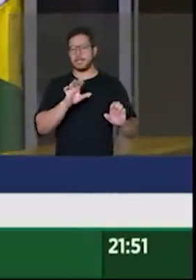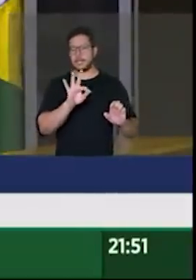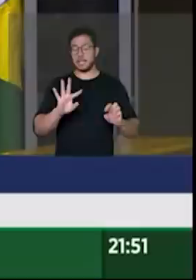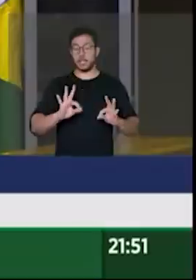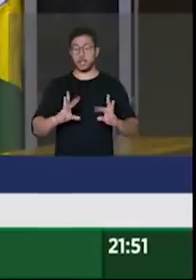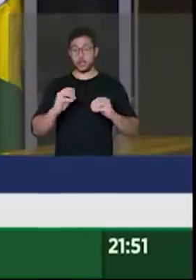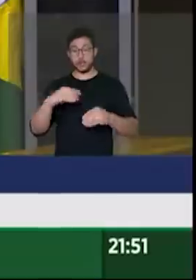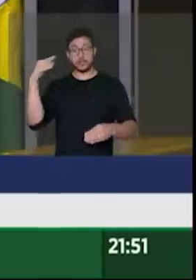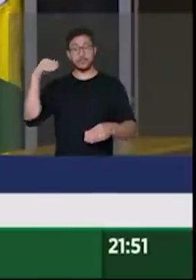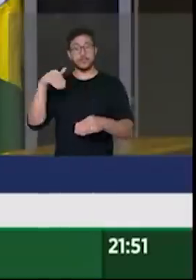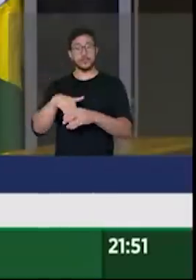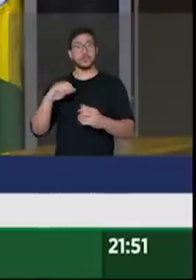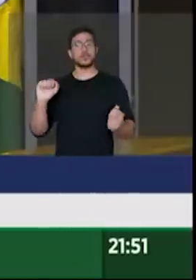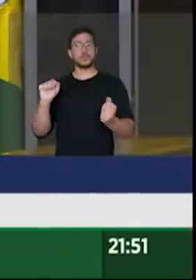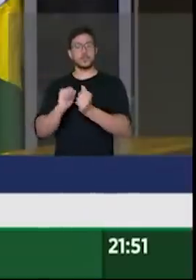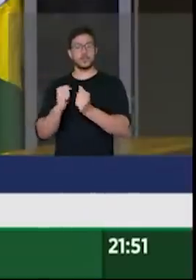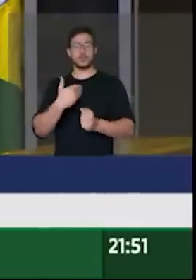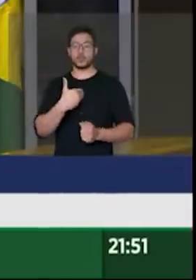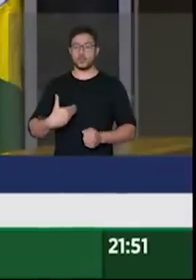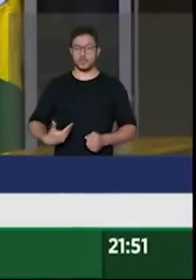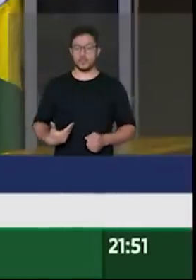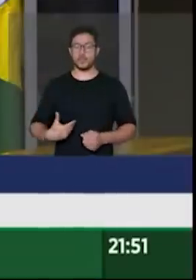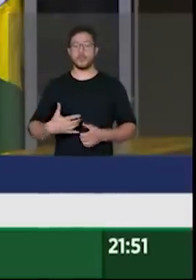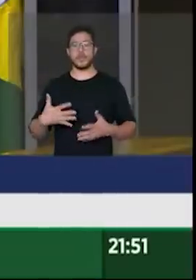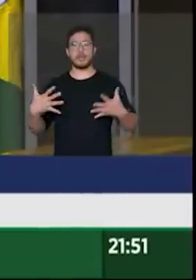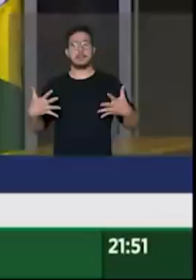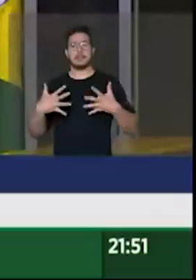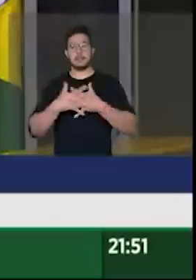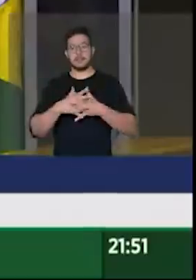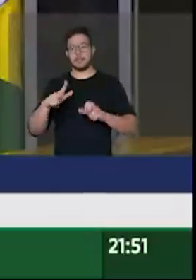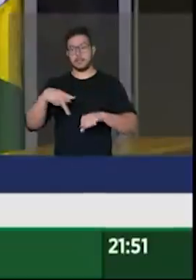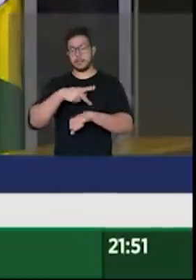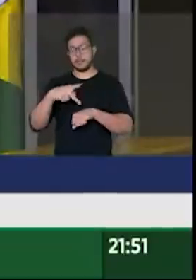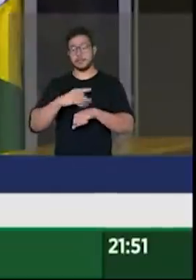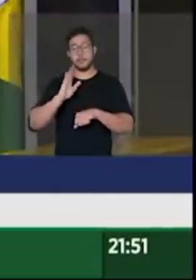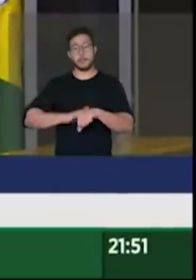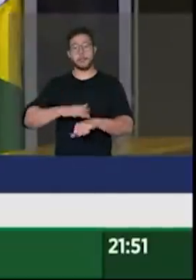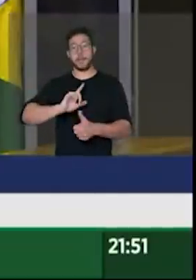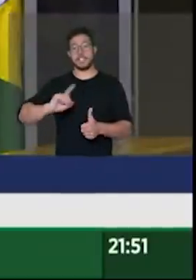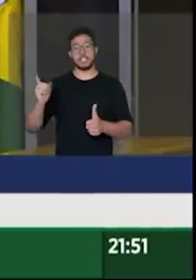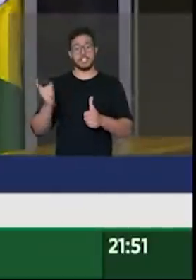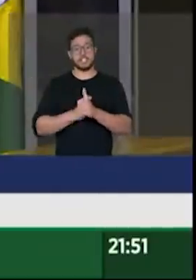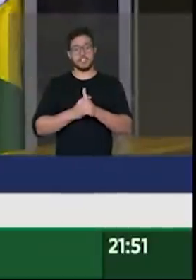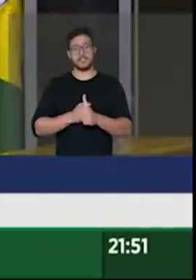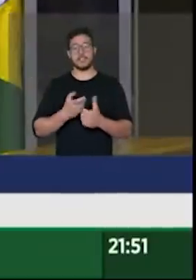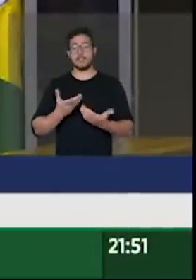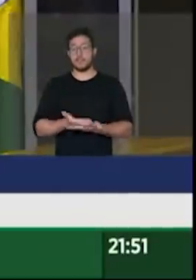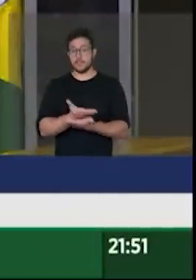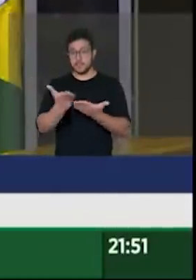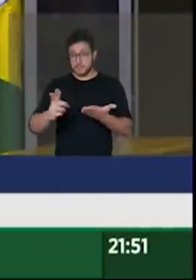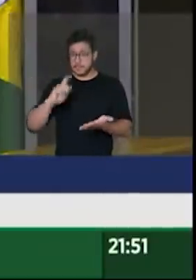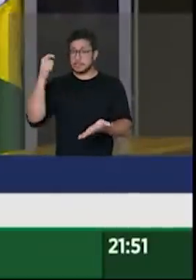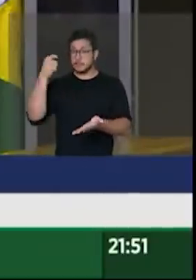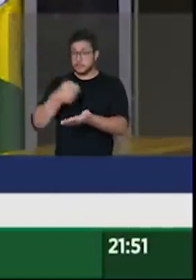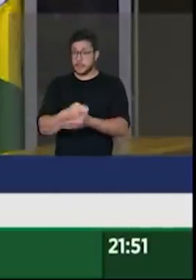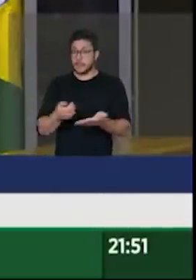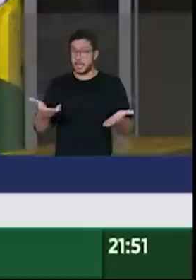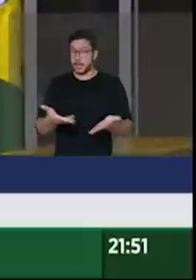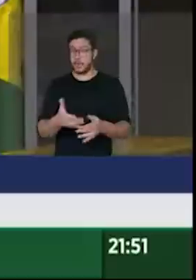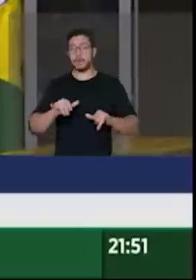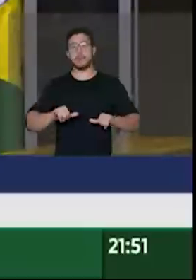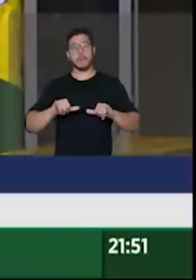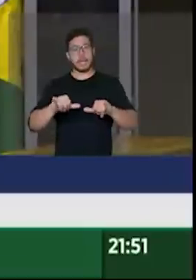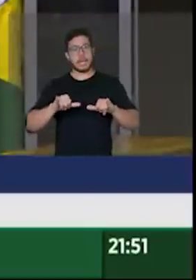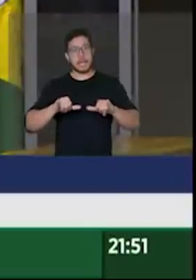todos votaram junto com o governo para afundar o país, para te endividar para uma dívida que você vai pagar ainda esse ano no supermercado,